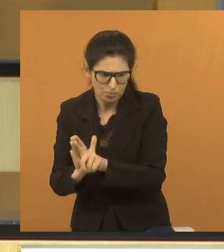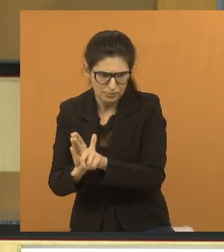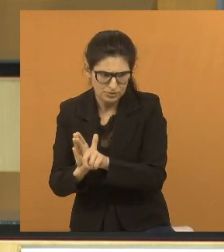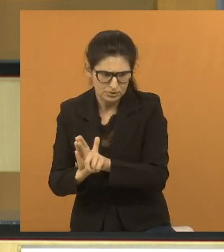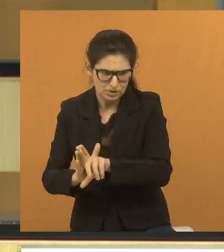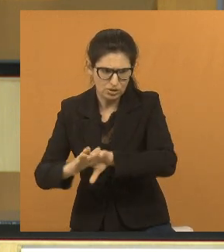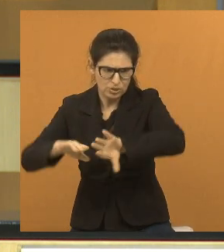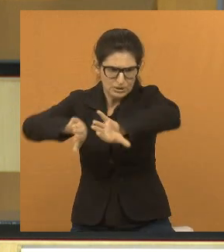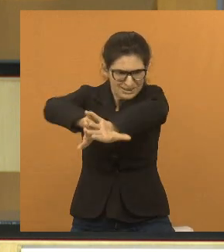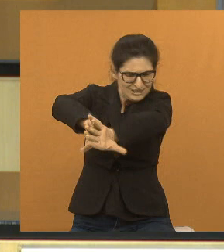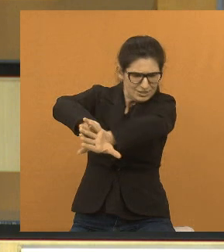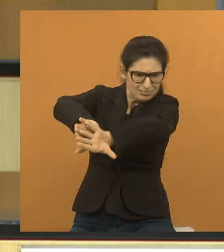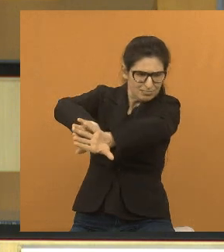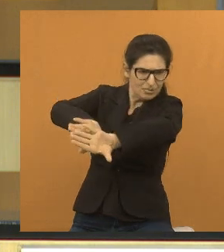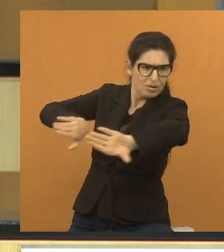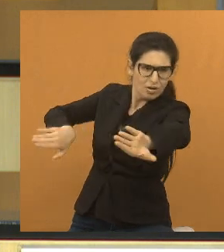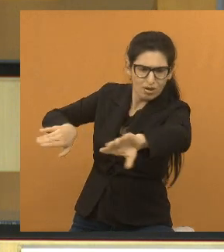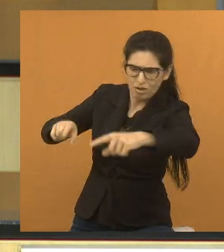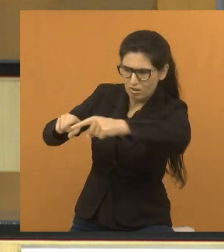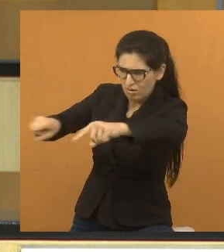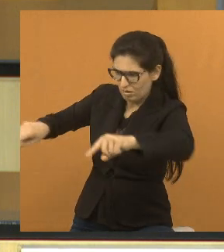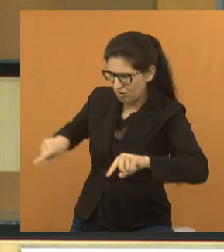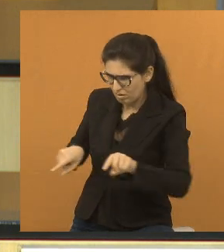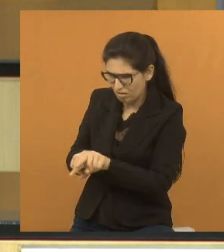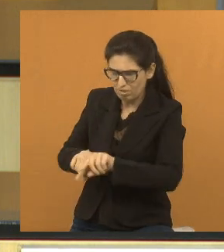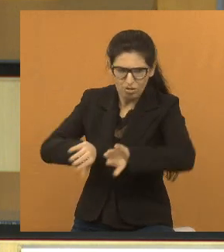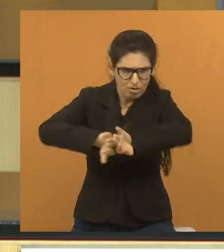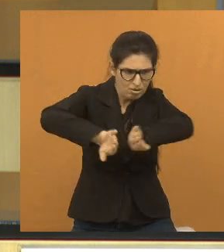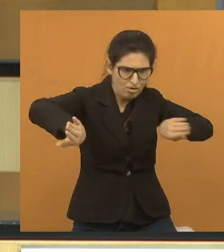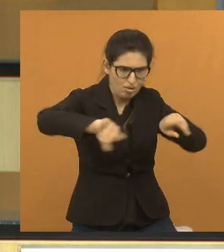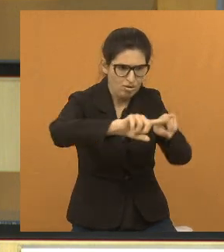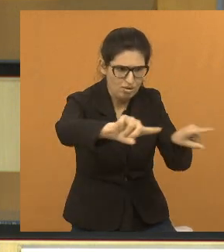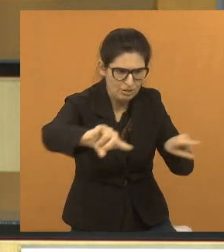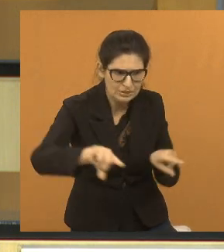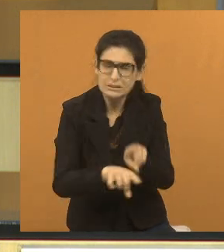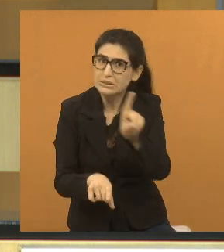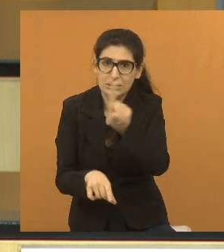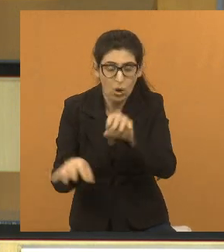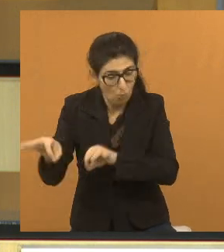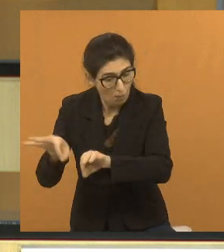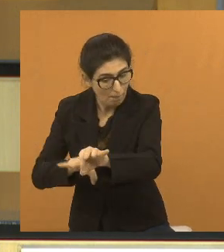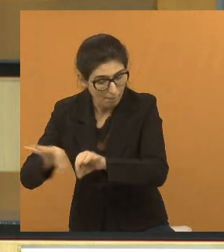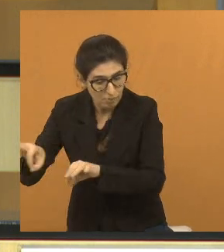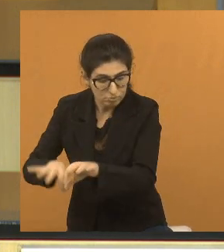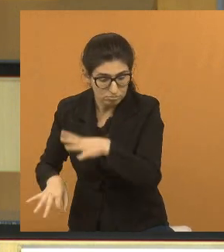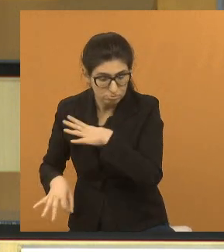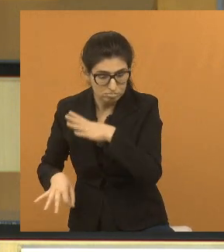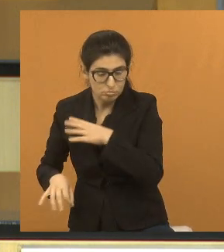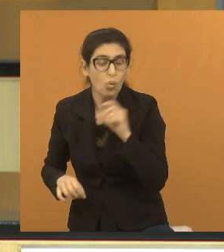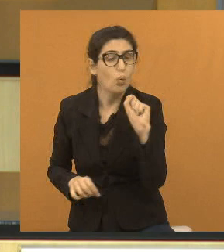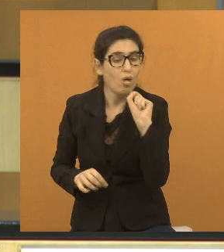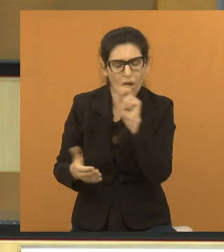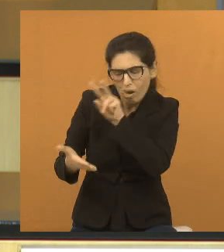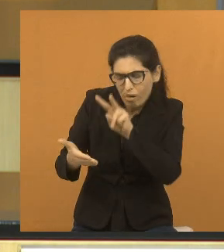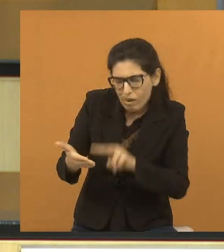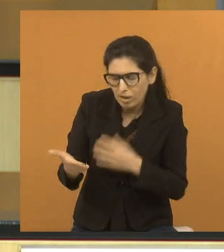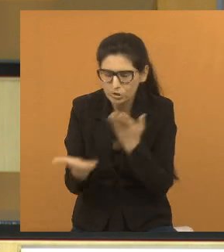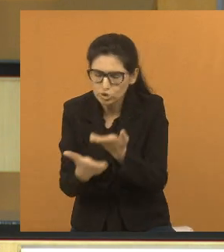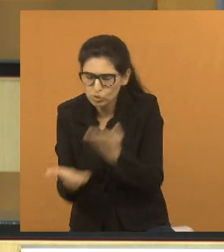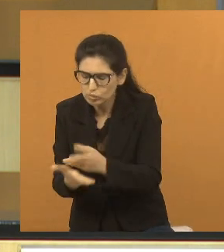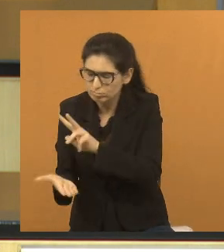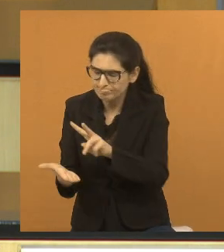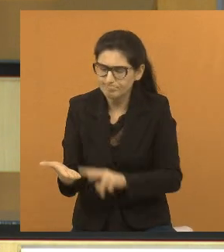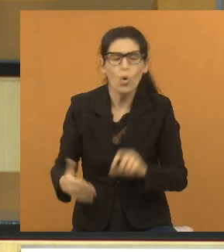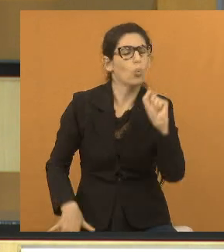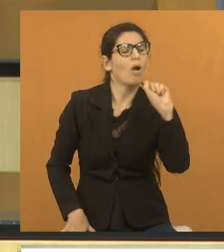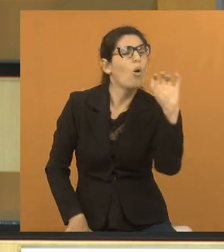que foi o que interferiu mais e não o plano diretor, o que aconteceu? Foi feito um levantamento do que